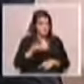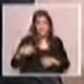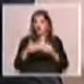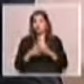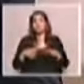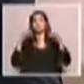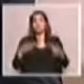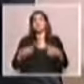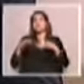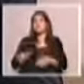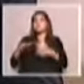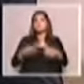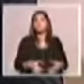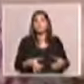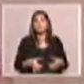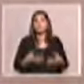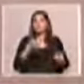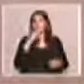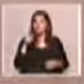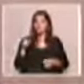está relacionado... Sim, nós estamos a falar daqueles, não é?